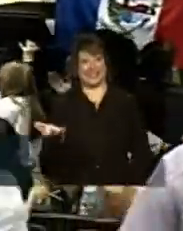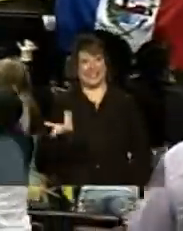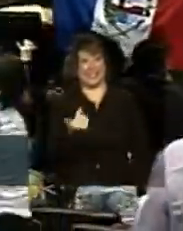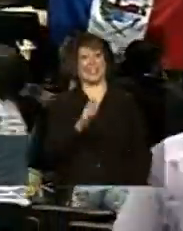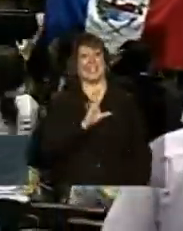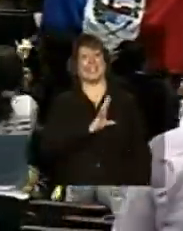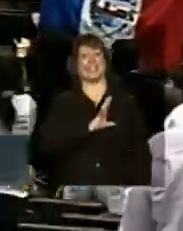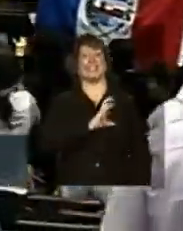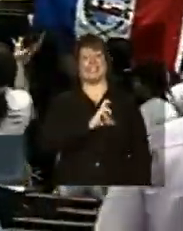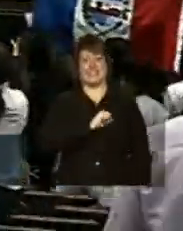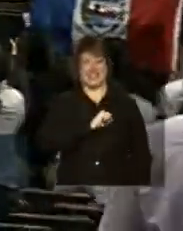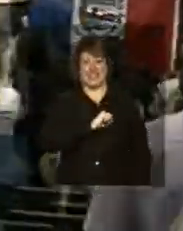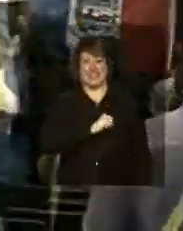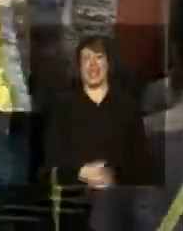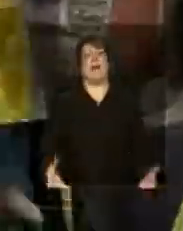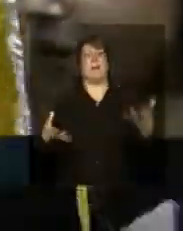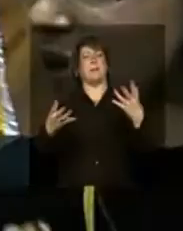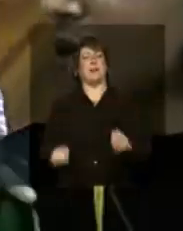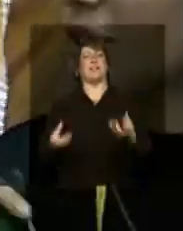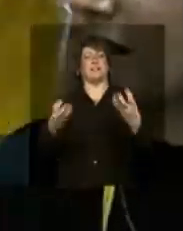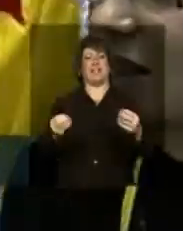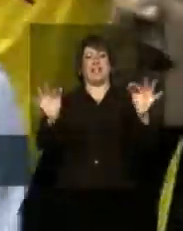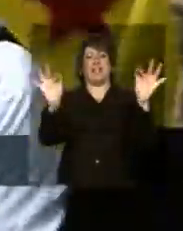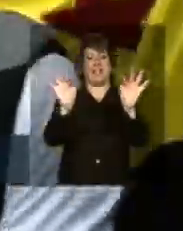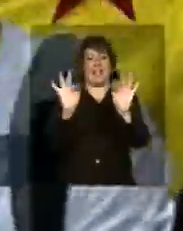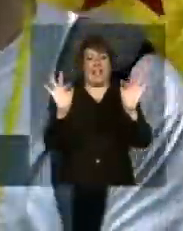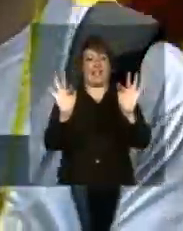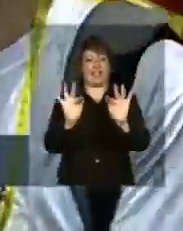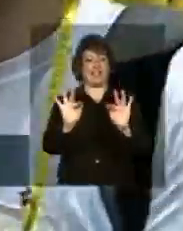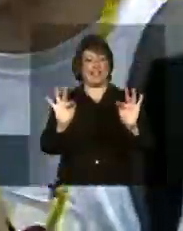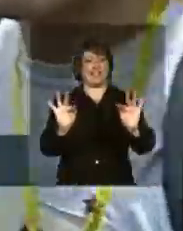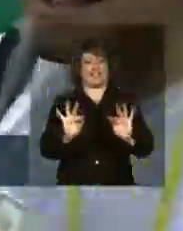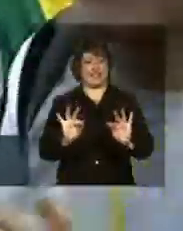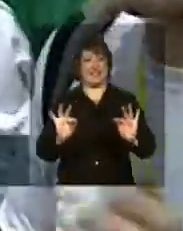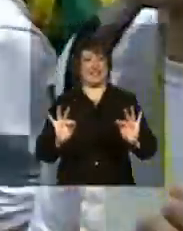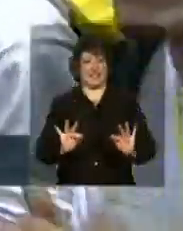data querida, muitas